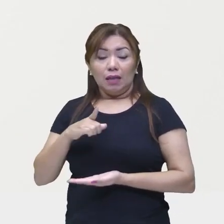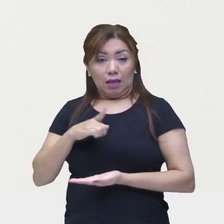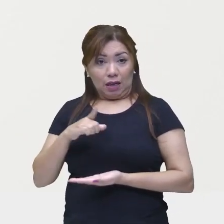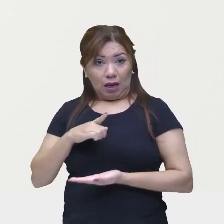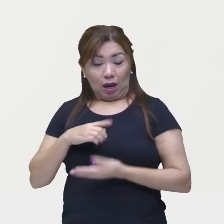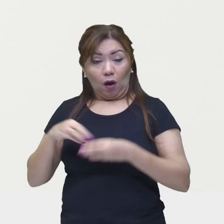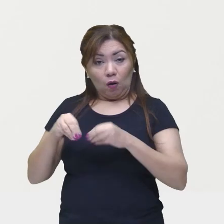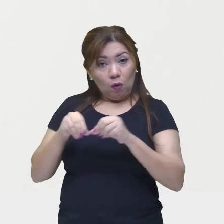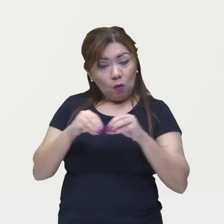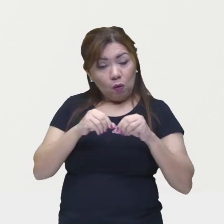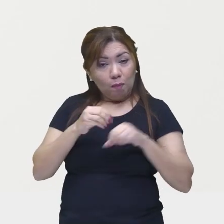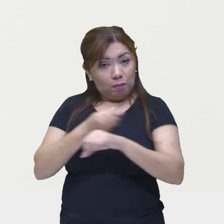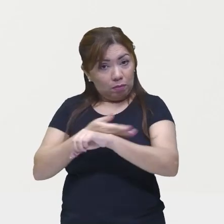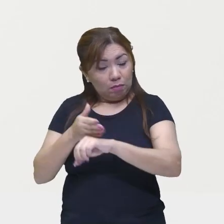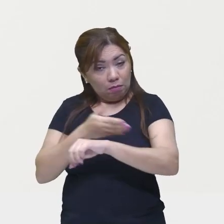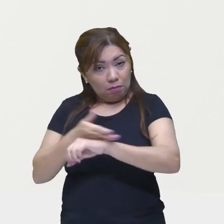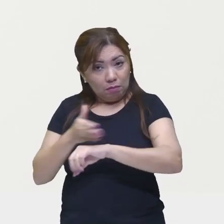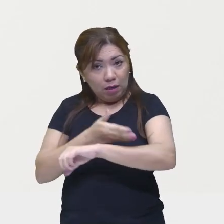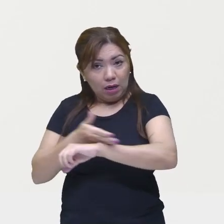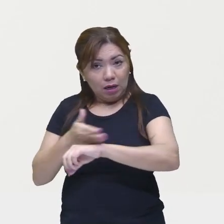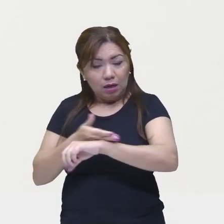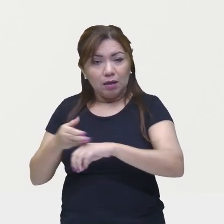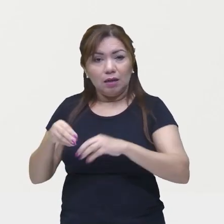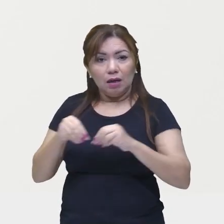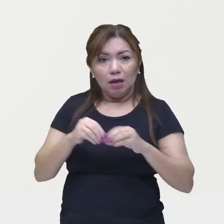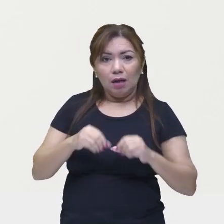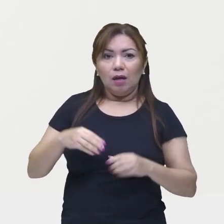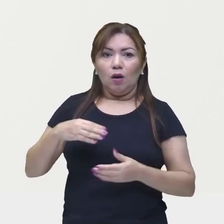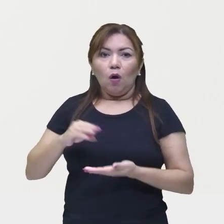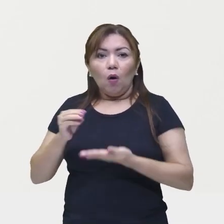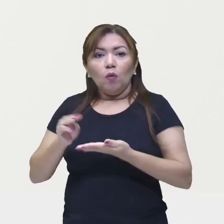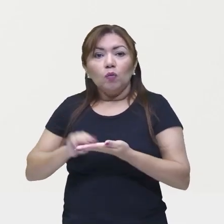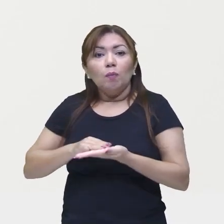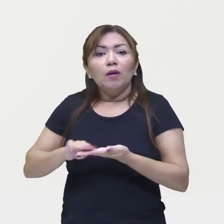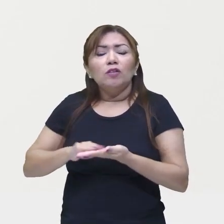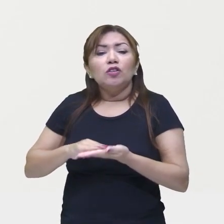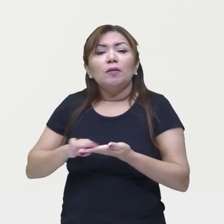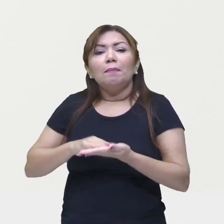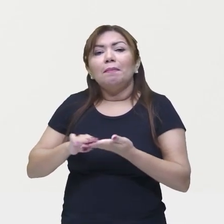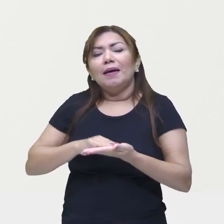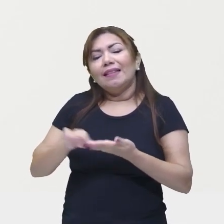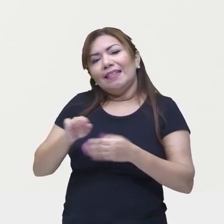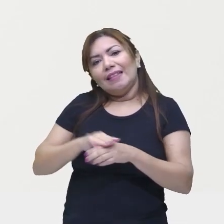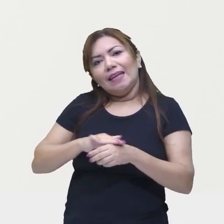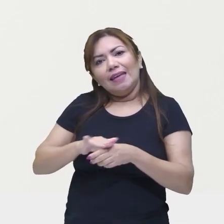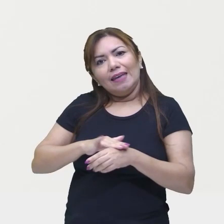goma de tapioca, uma colher de sopa de manteiga.